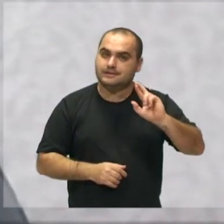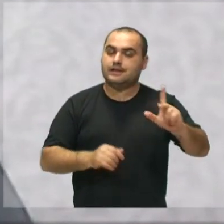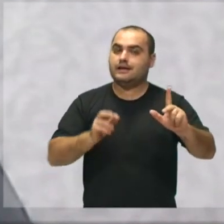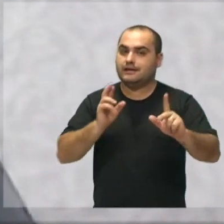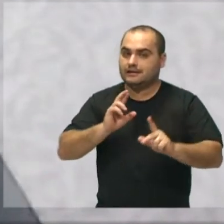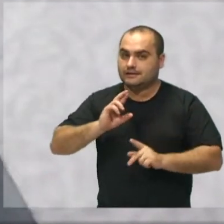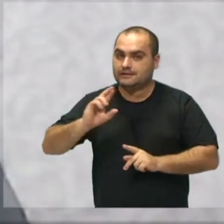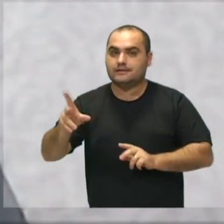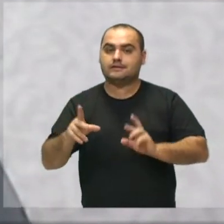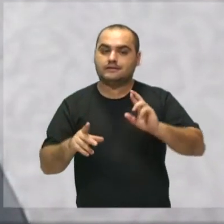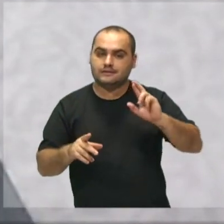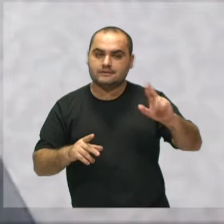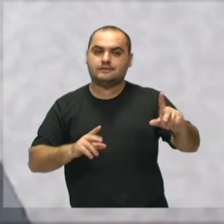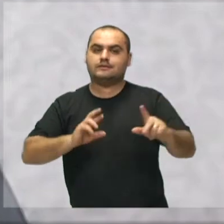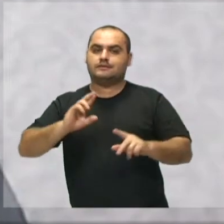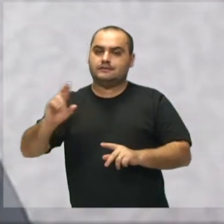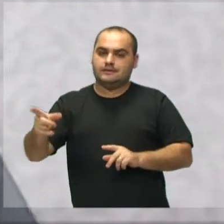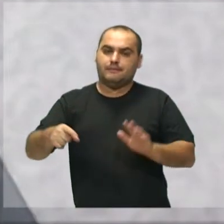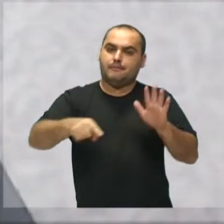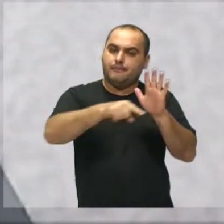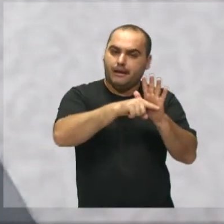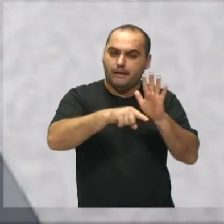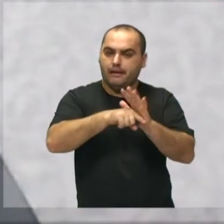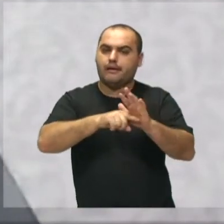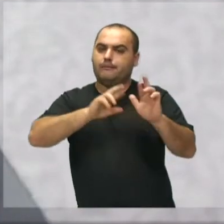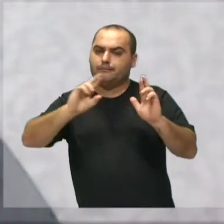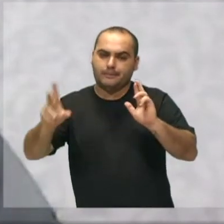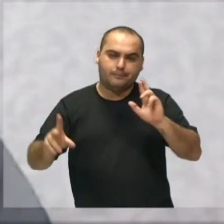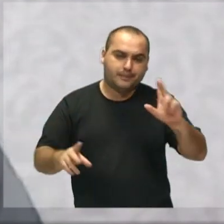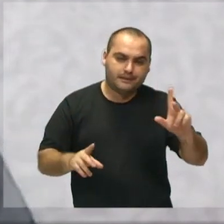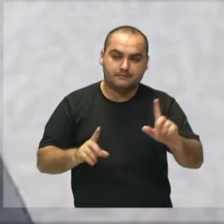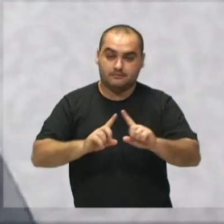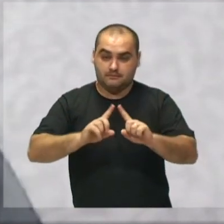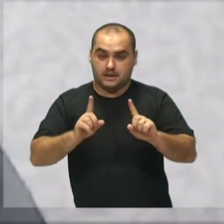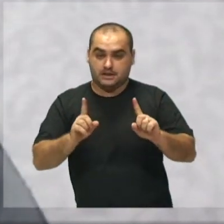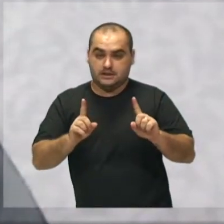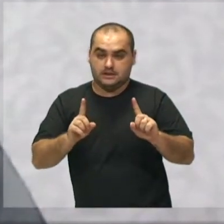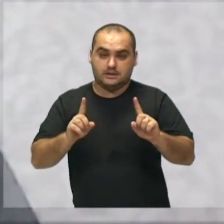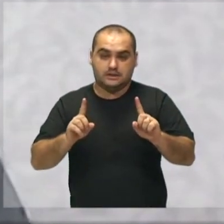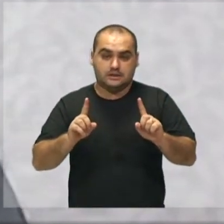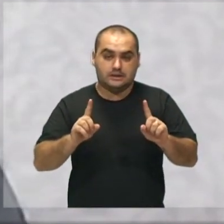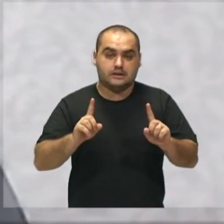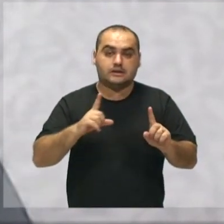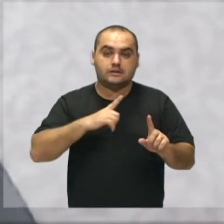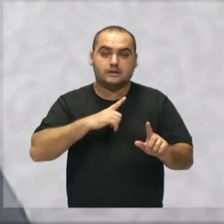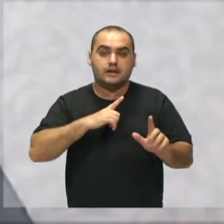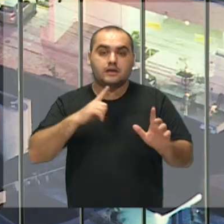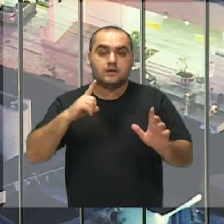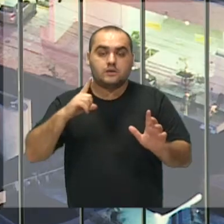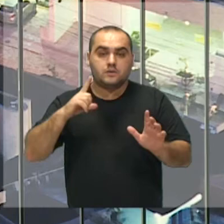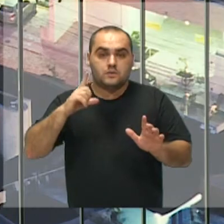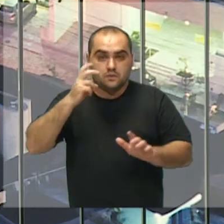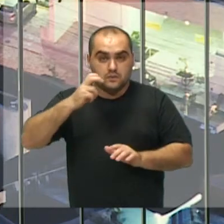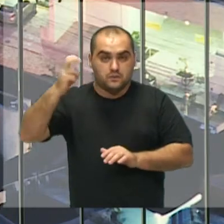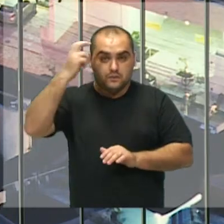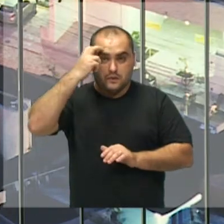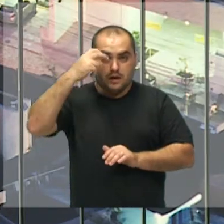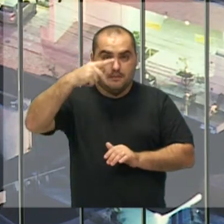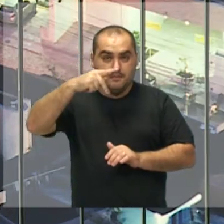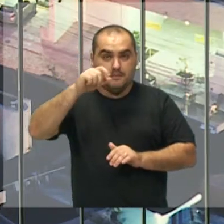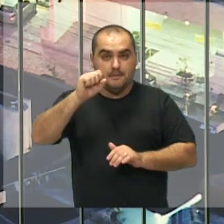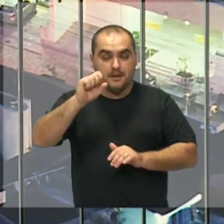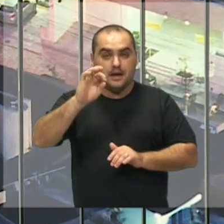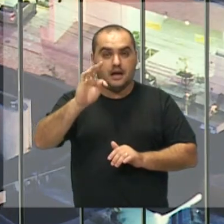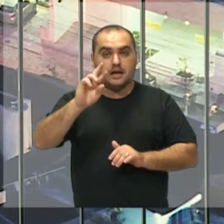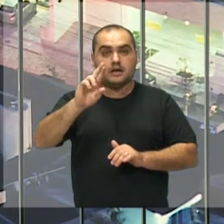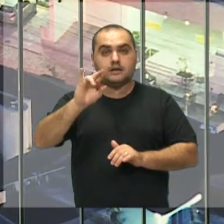capitanias hereditárias, menos isso, menos Seis Marias, mas nós temos uma cultura ainda patrimonialista, né?